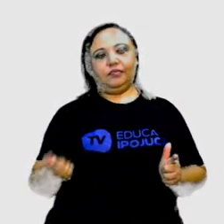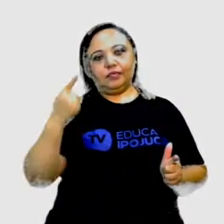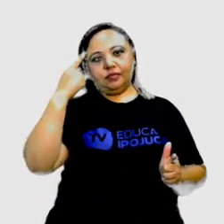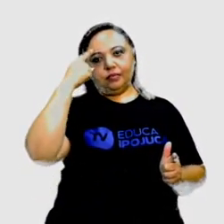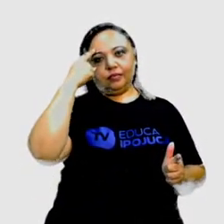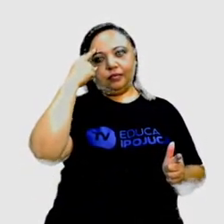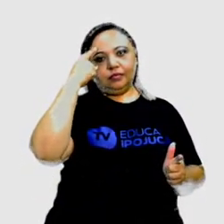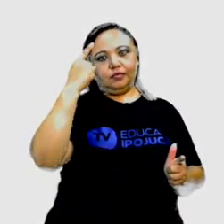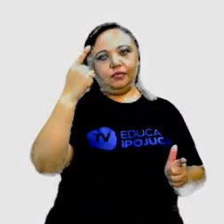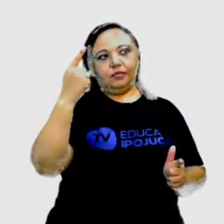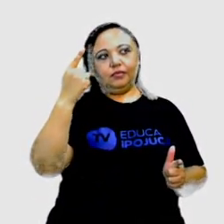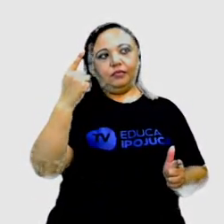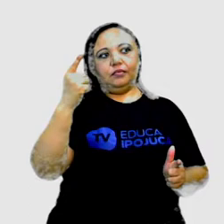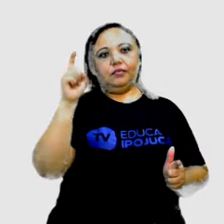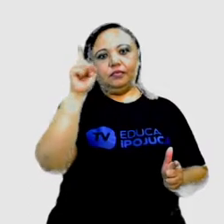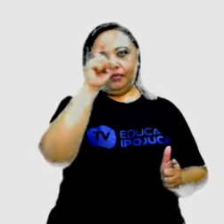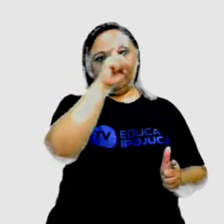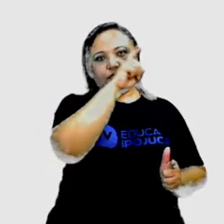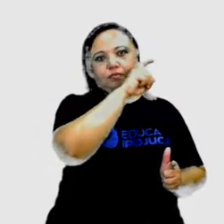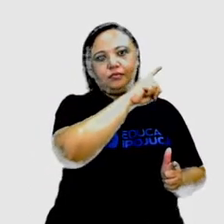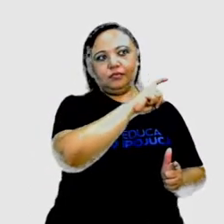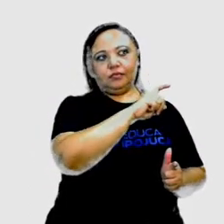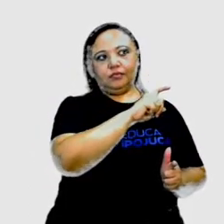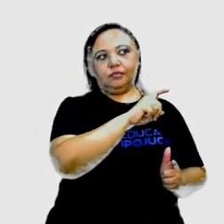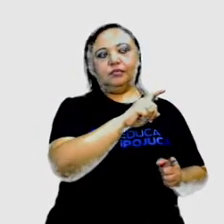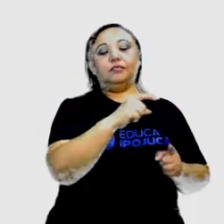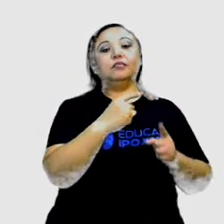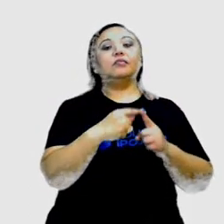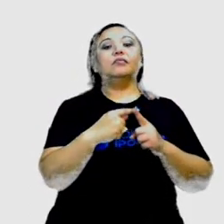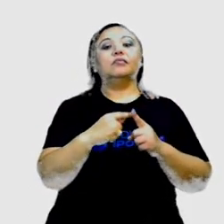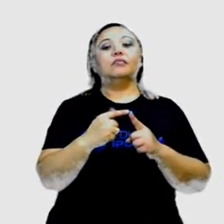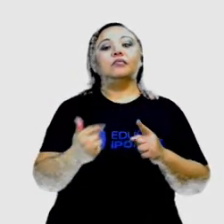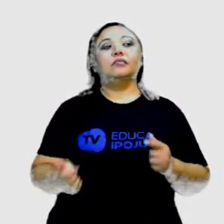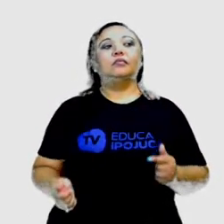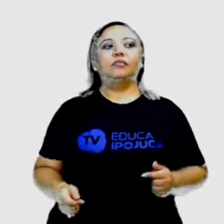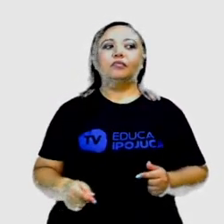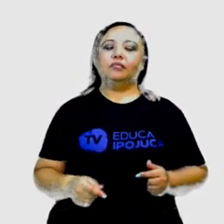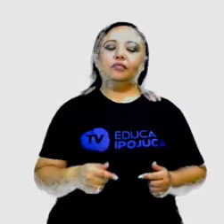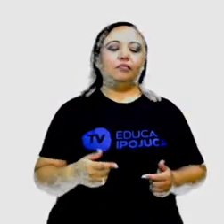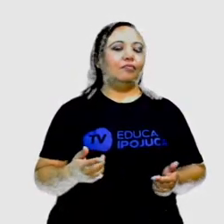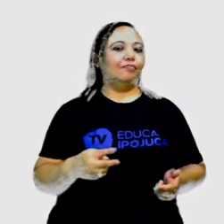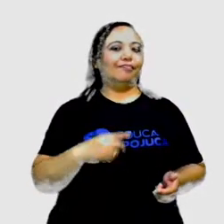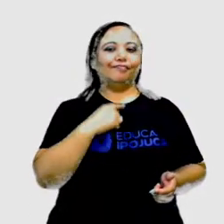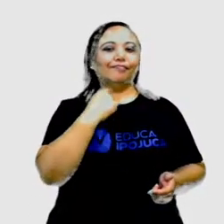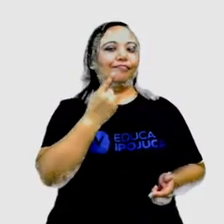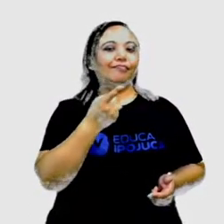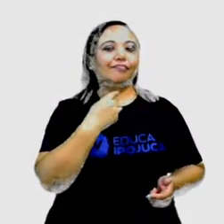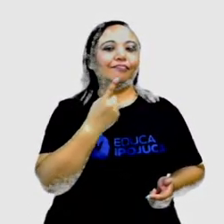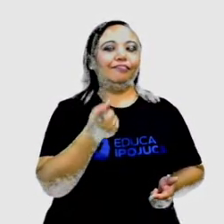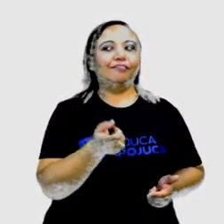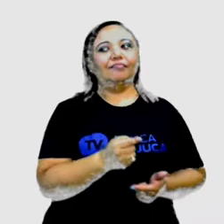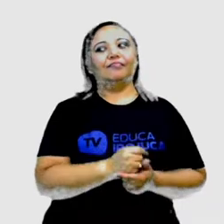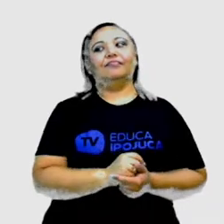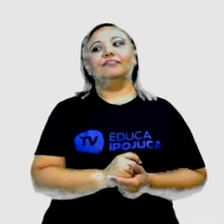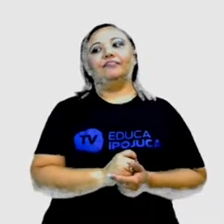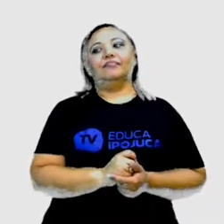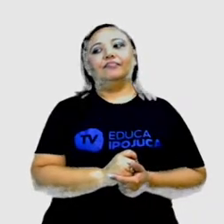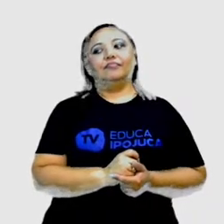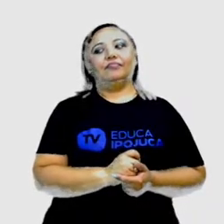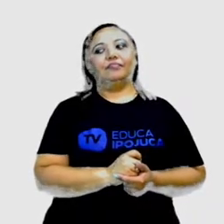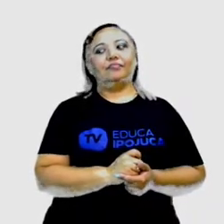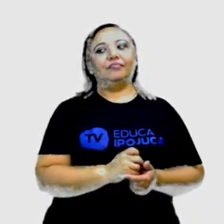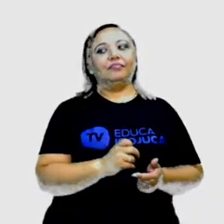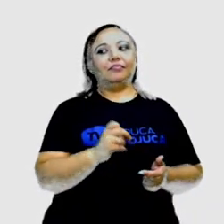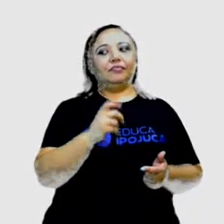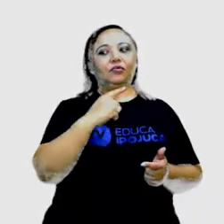Pensou? Tá difícil, né? E sabe por que tá difícil? Porque não tem como dividir de forma que tenha todas